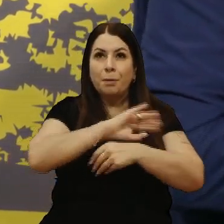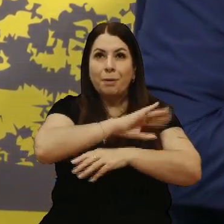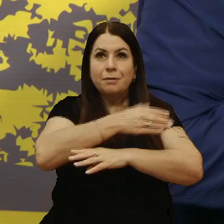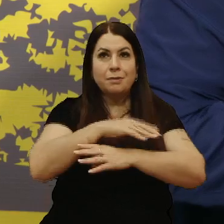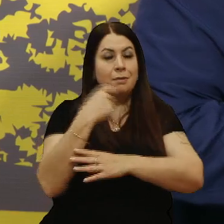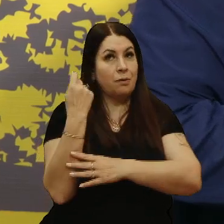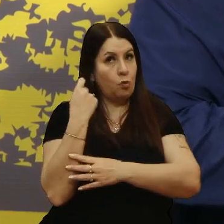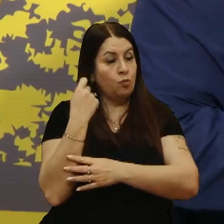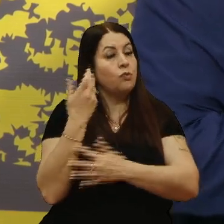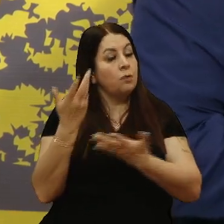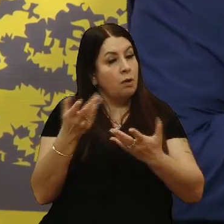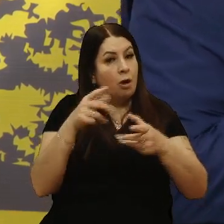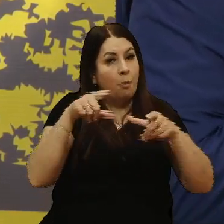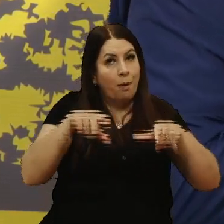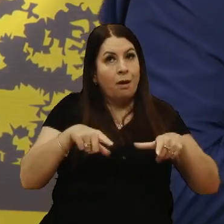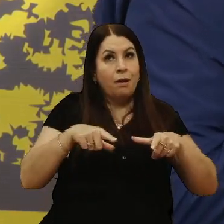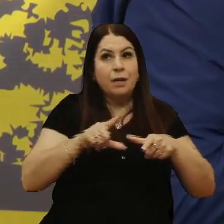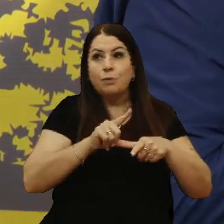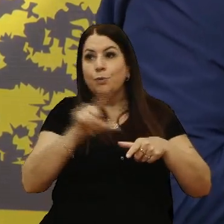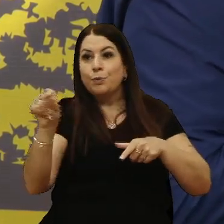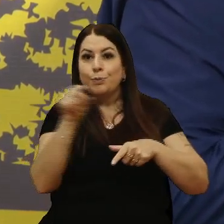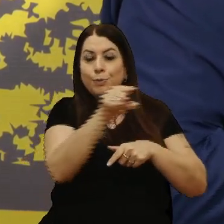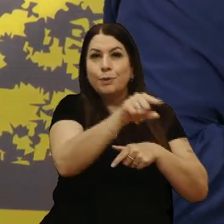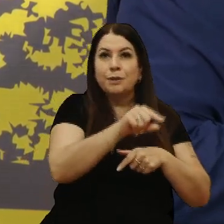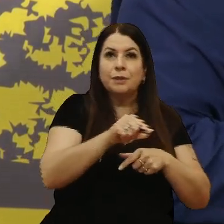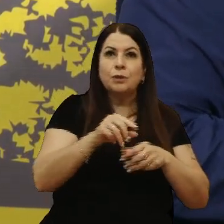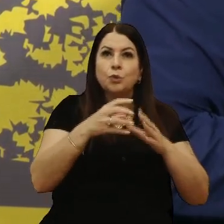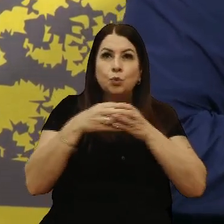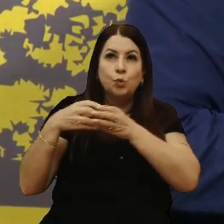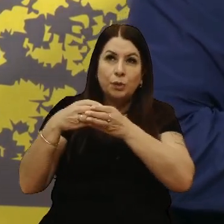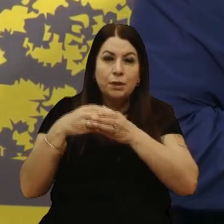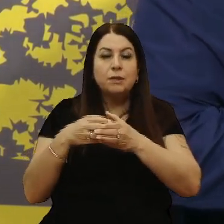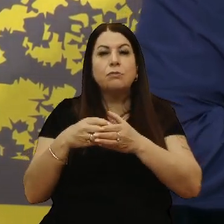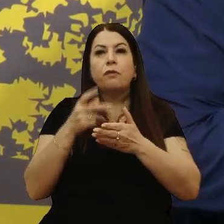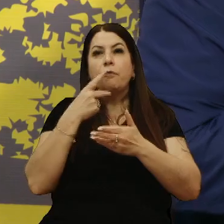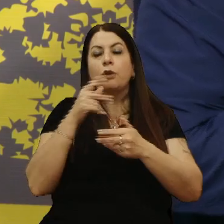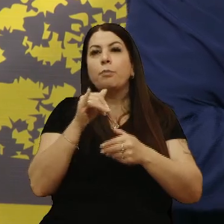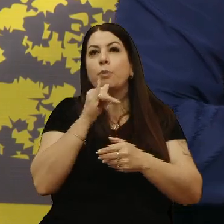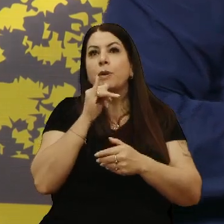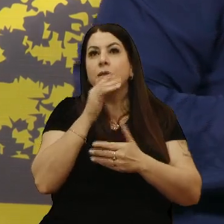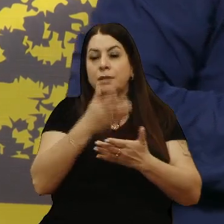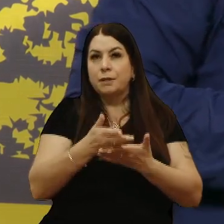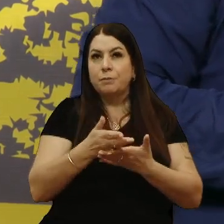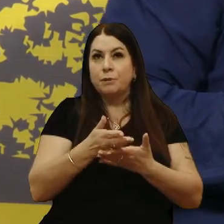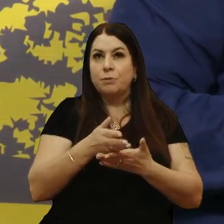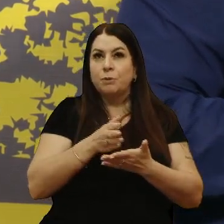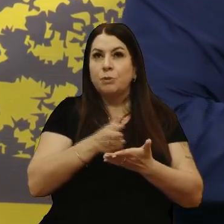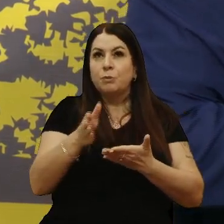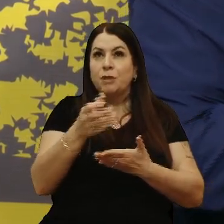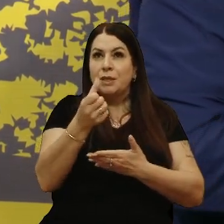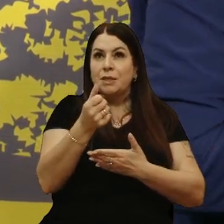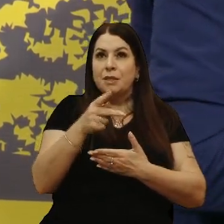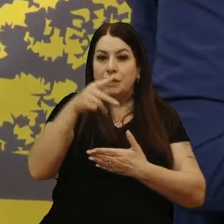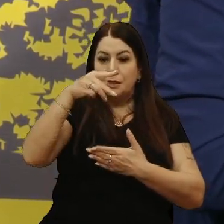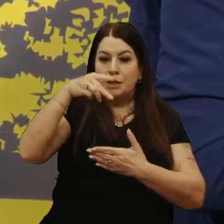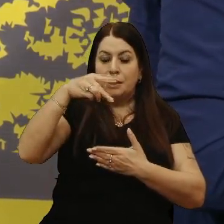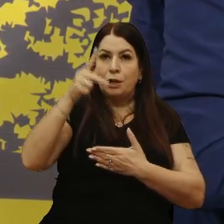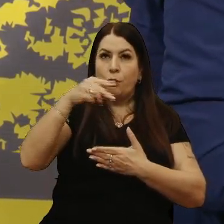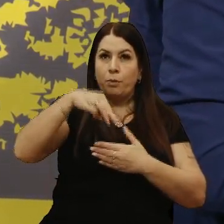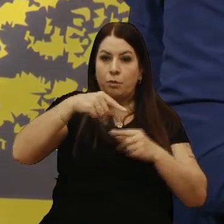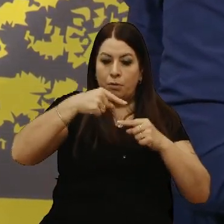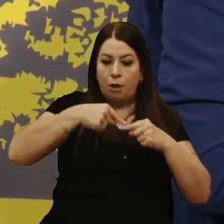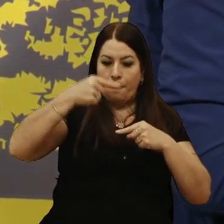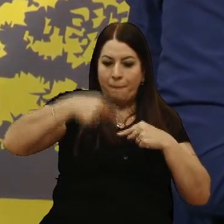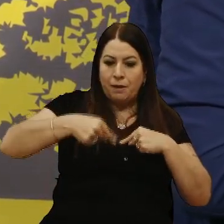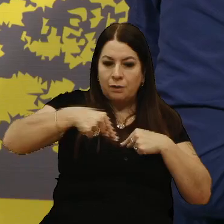Gaúcha, já que é uma área de escape da questão do turismo. A senhora citou, por exemplo, né, uma via de 6 quilômetros que vai ter um pedágio